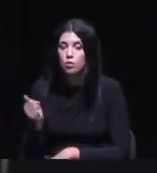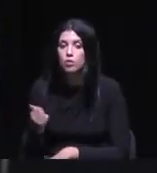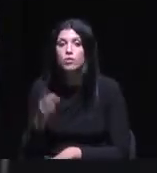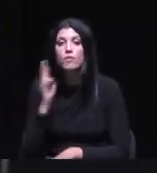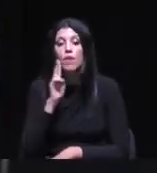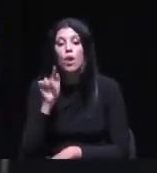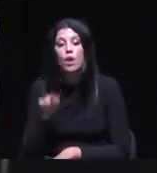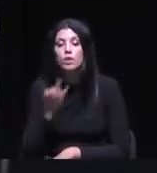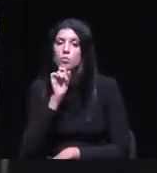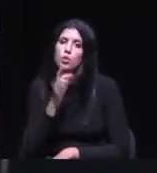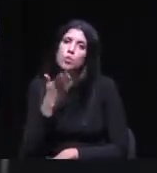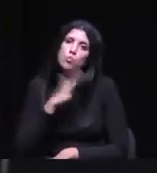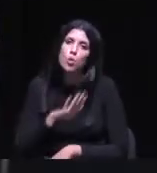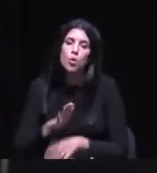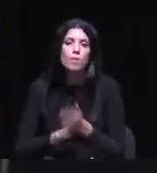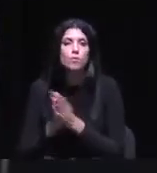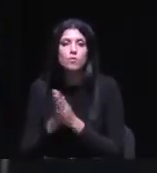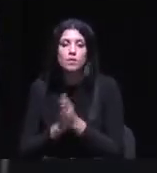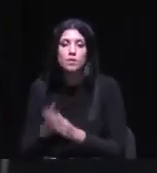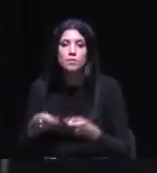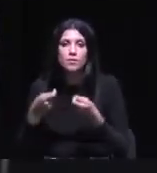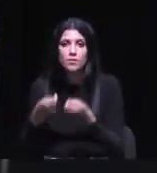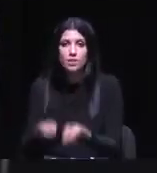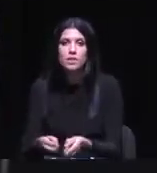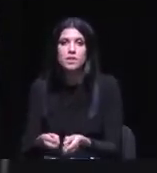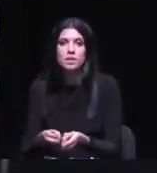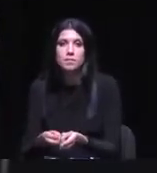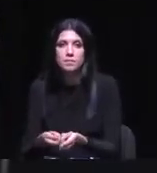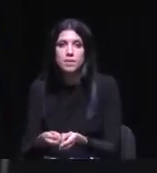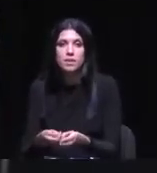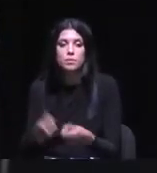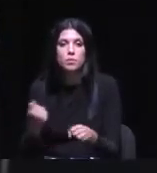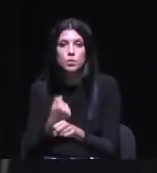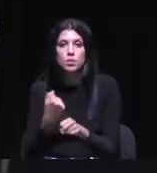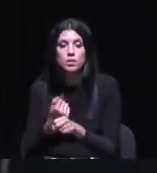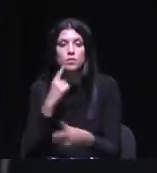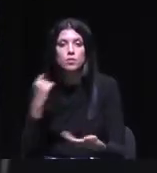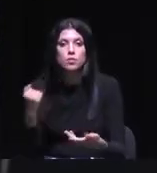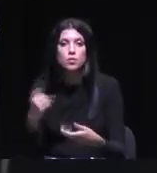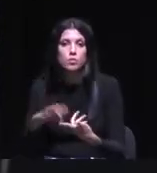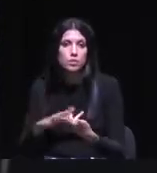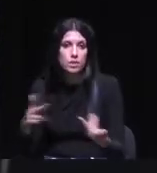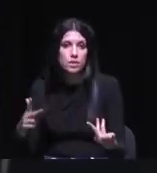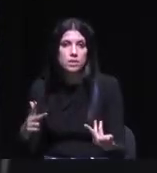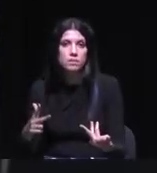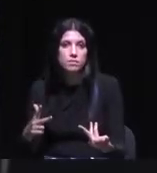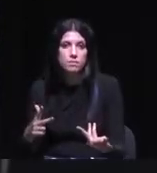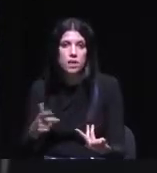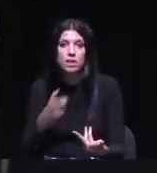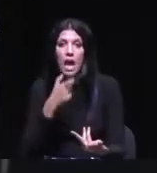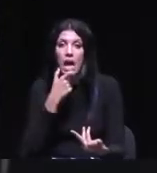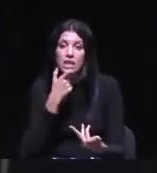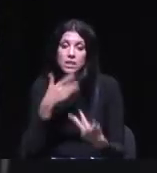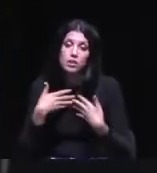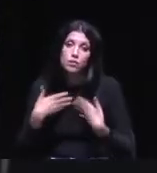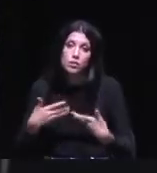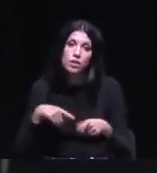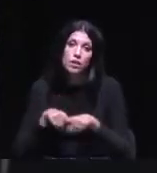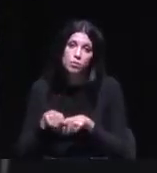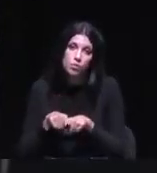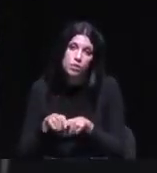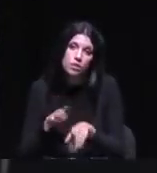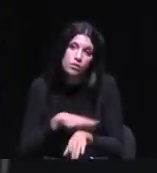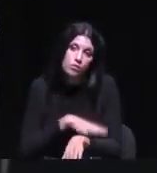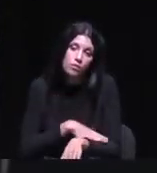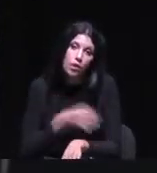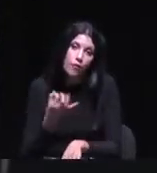valor poderia ter sido utilizado como investimento permanente para os serviços municipais, assim fosse a vontade política do atual